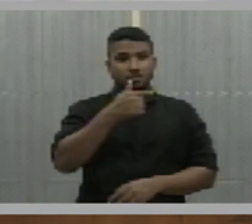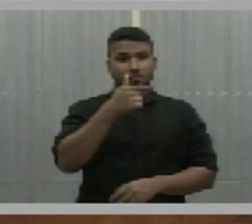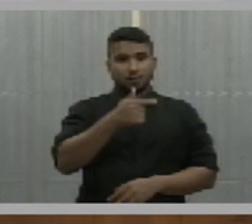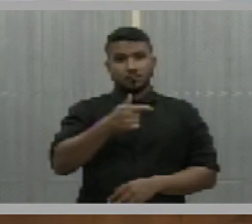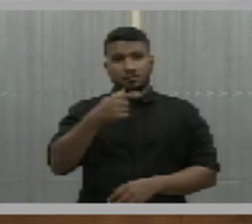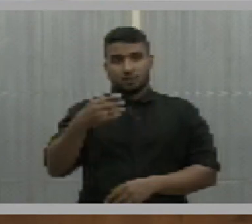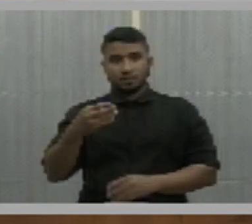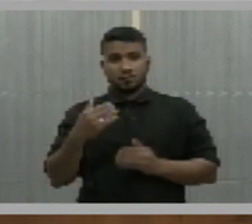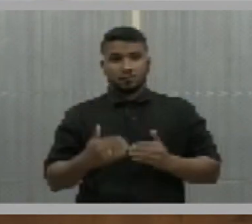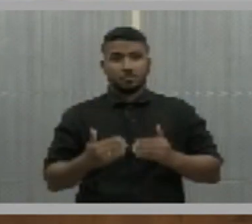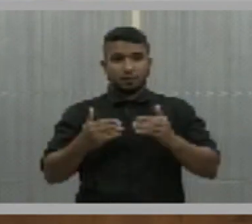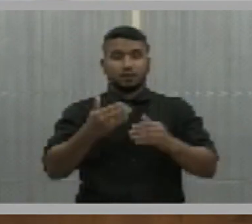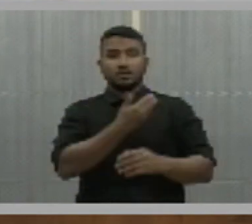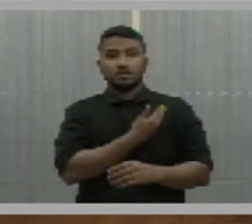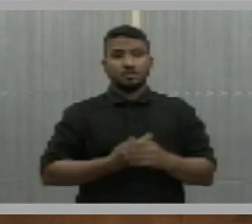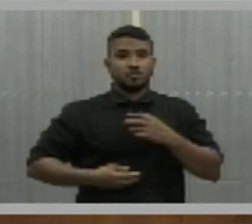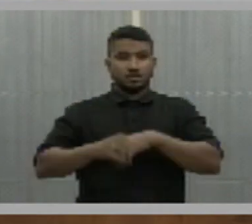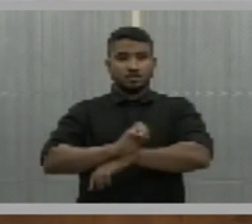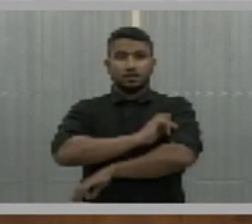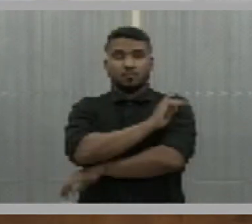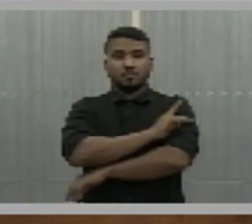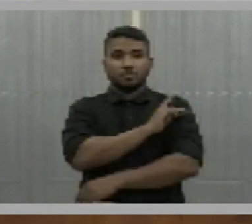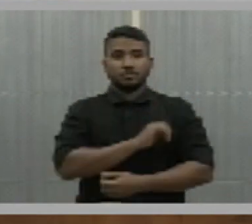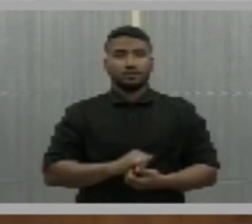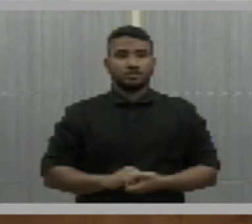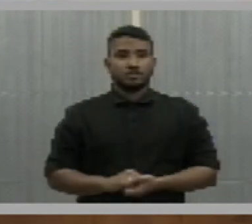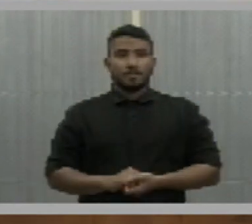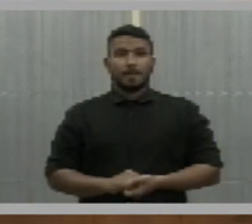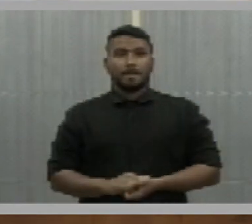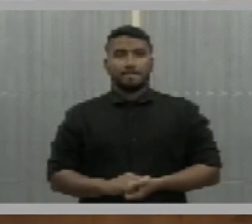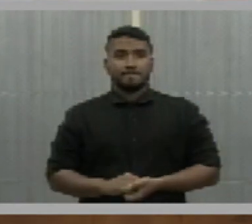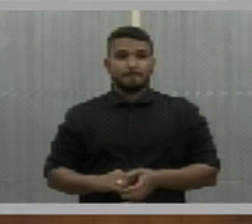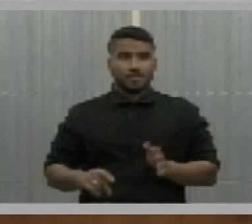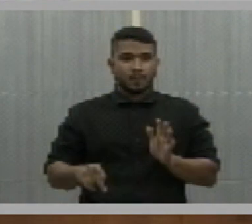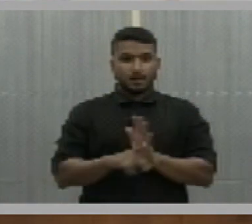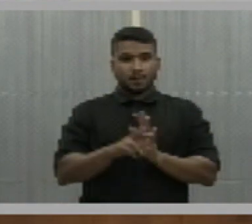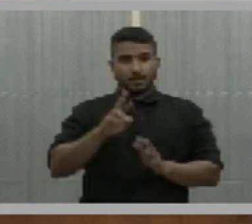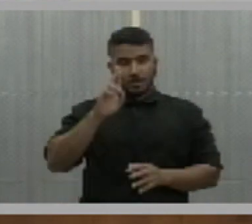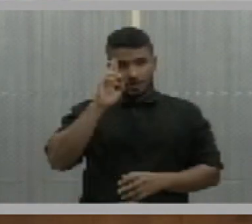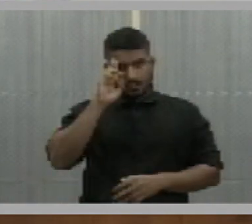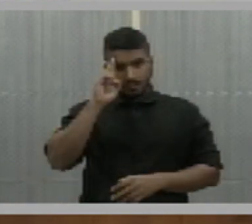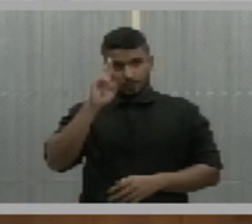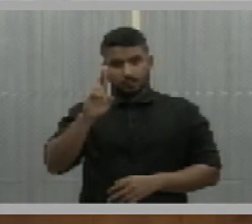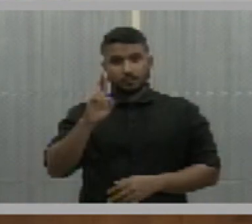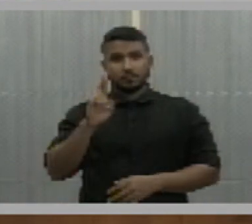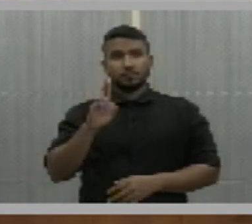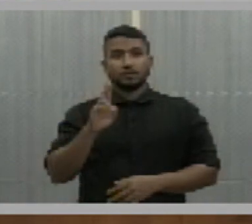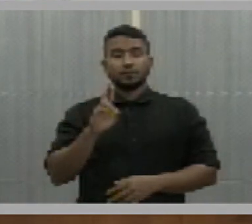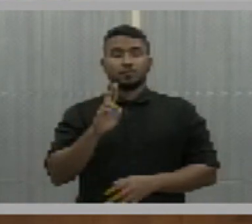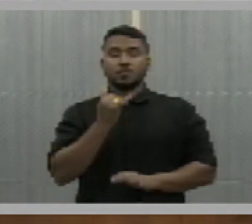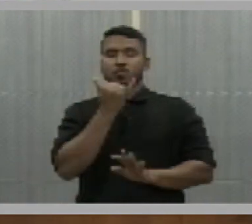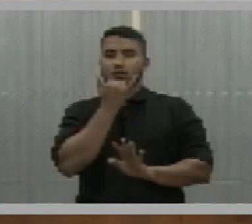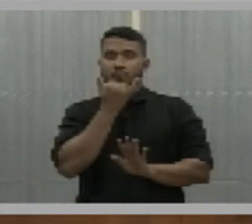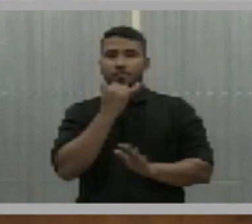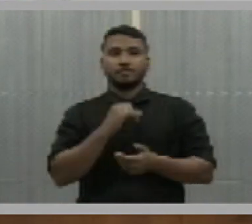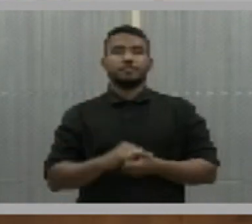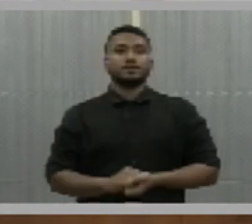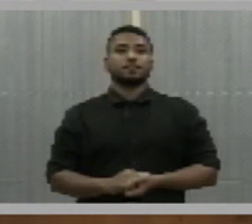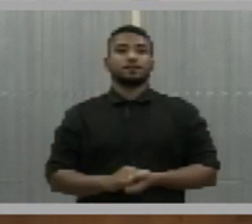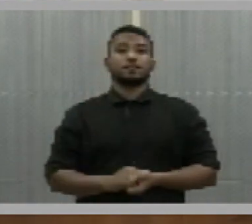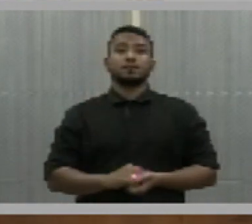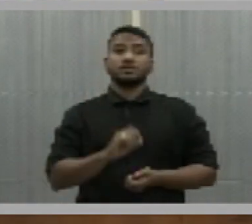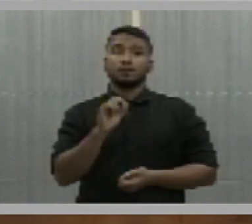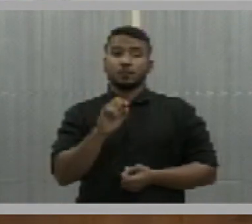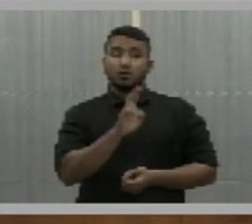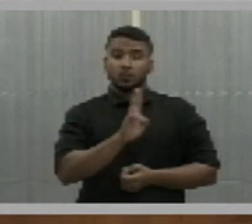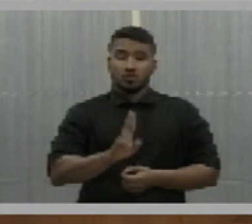723/2023 na Secretaria de Governo do Estado do Piauí, de autoria do deputado. Que indica